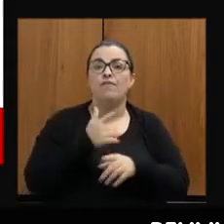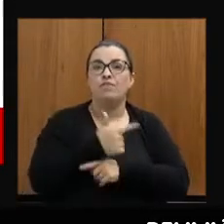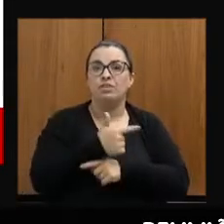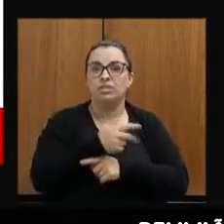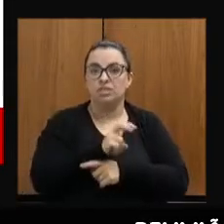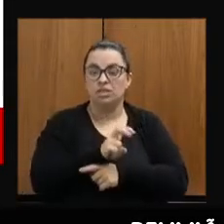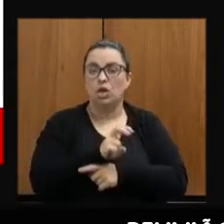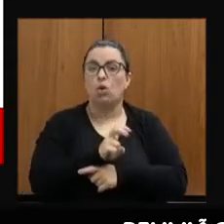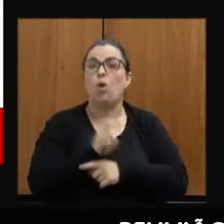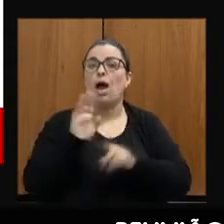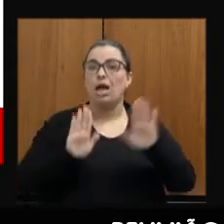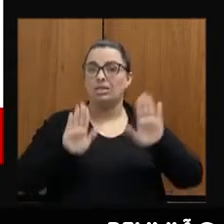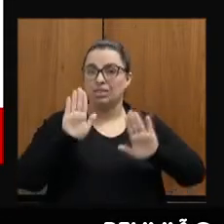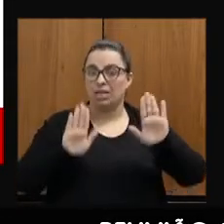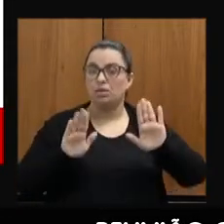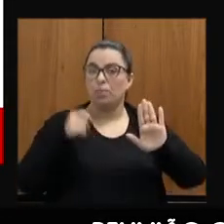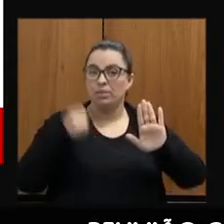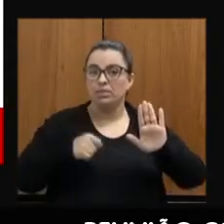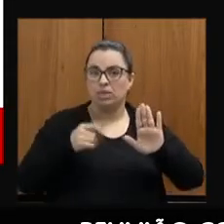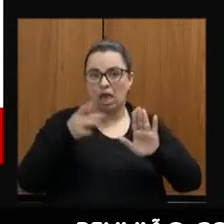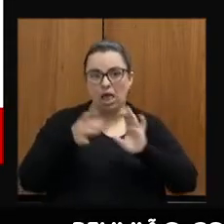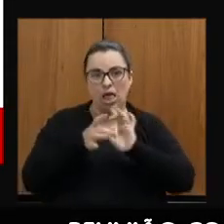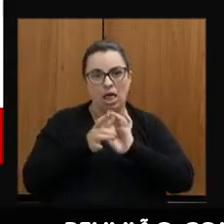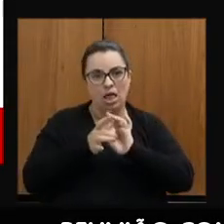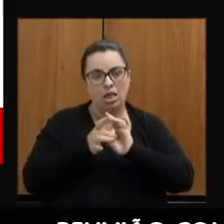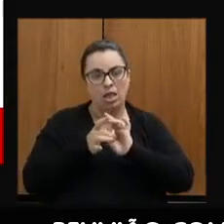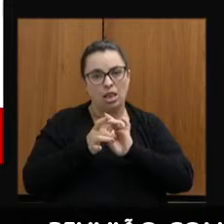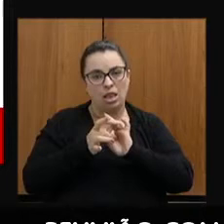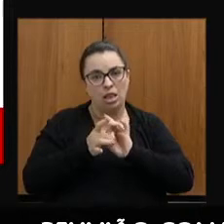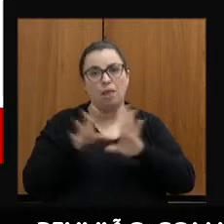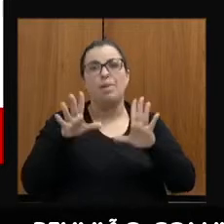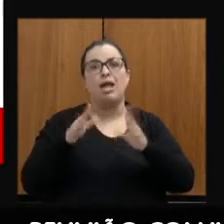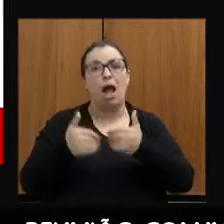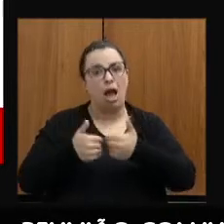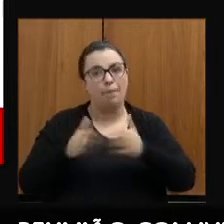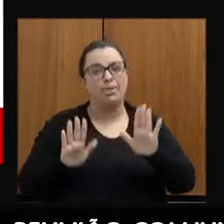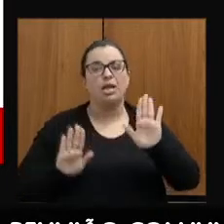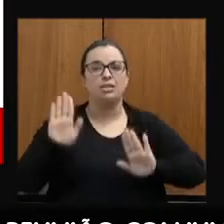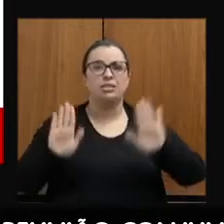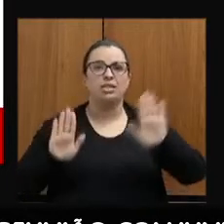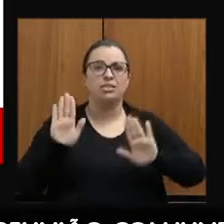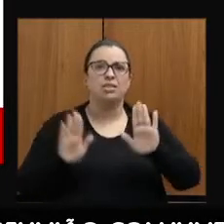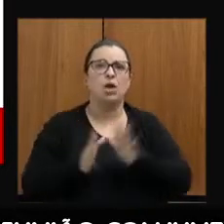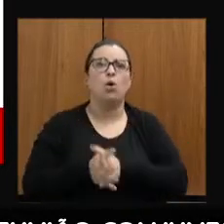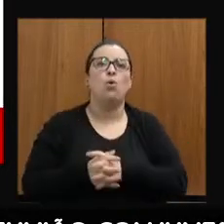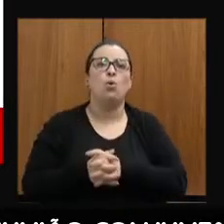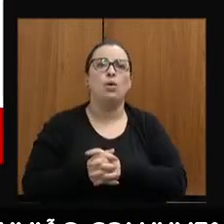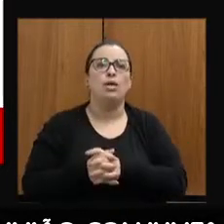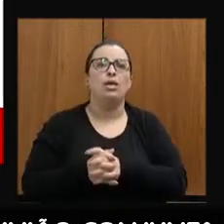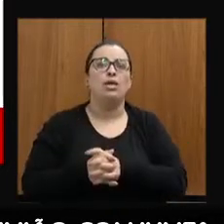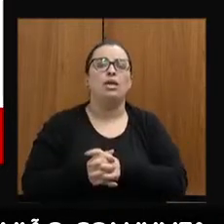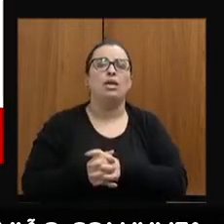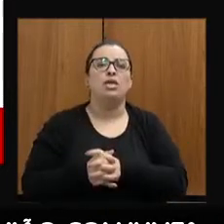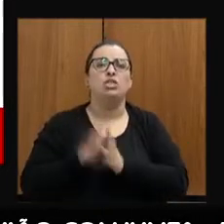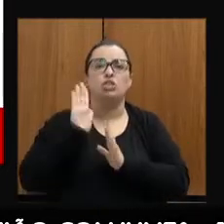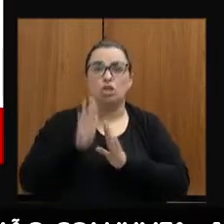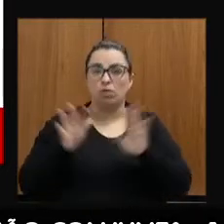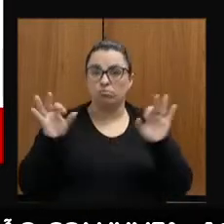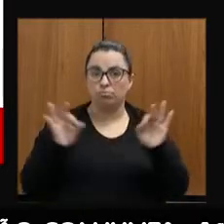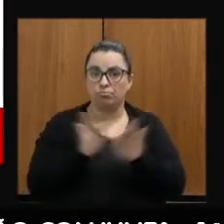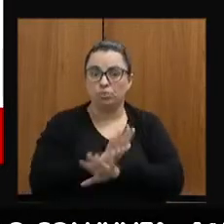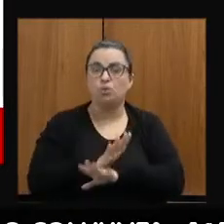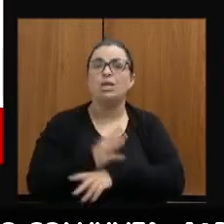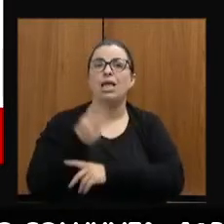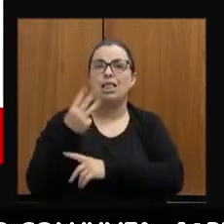de início em andamento Deputado Junior não tais não ia falar de mim para os outros e concluída já